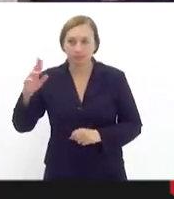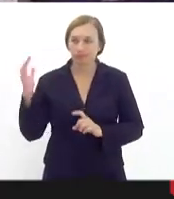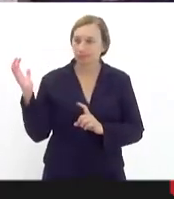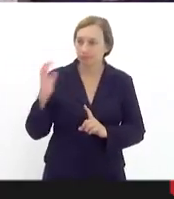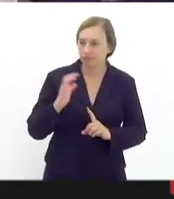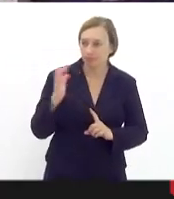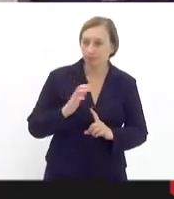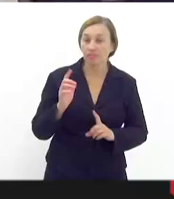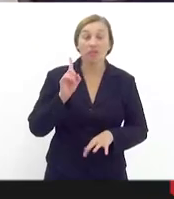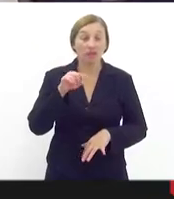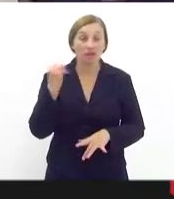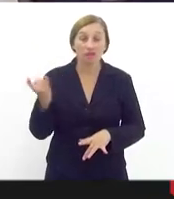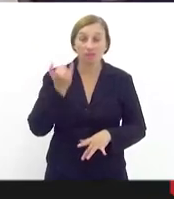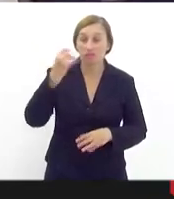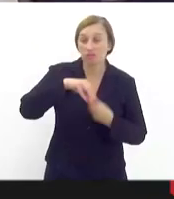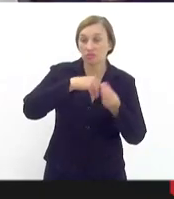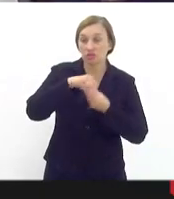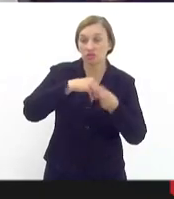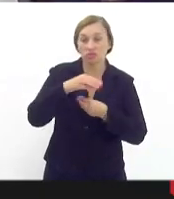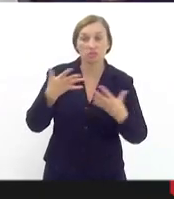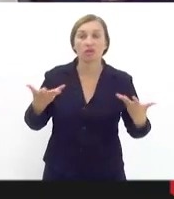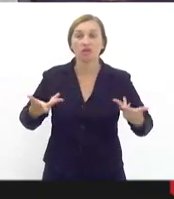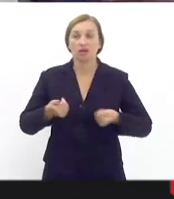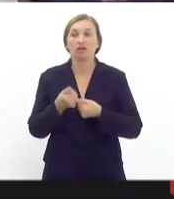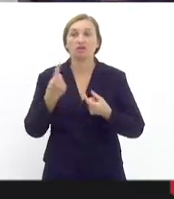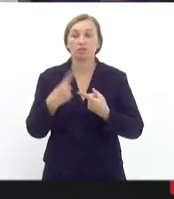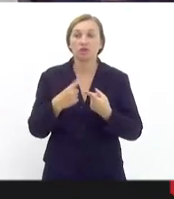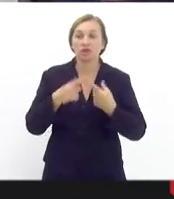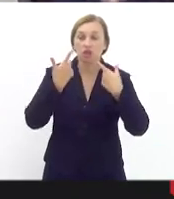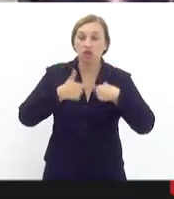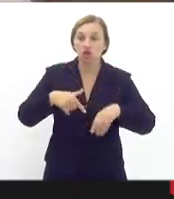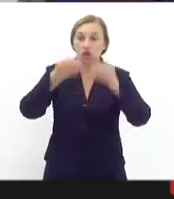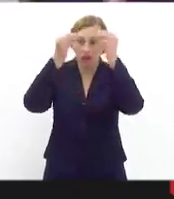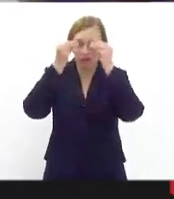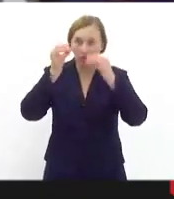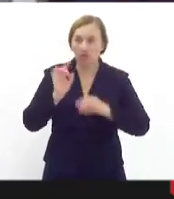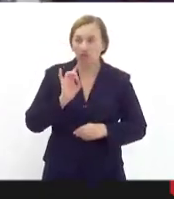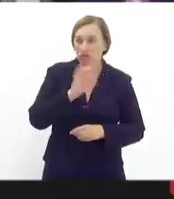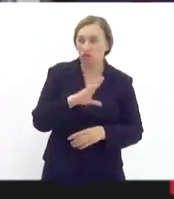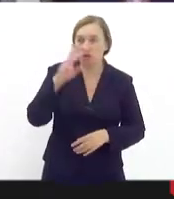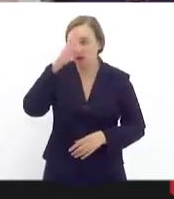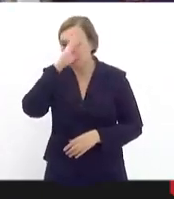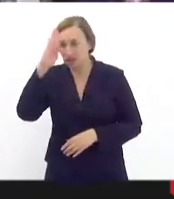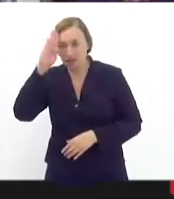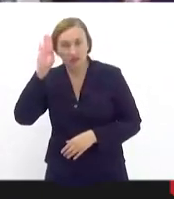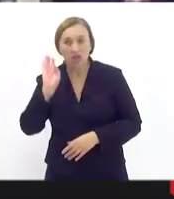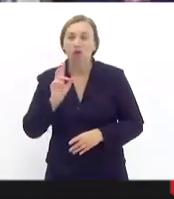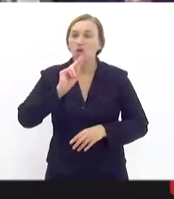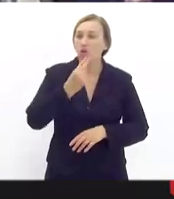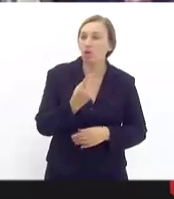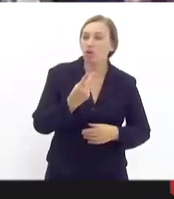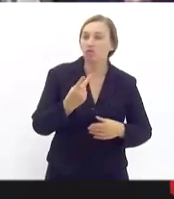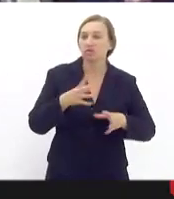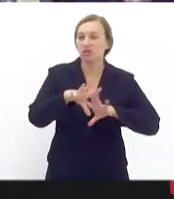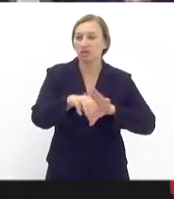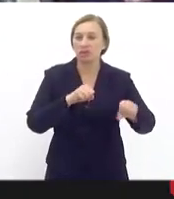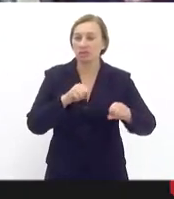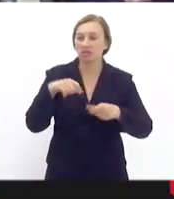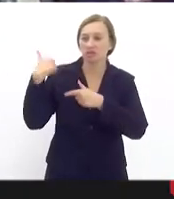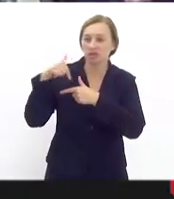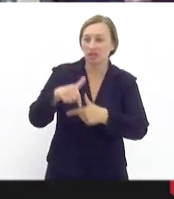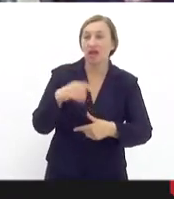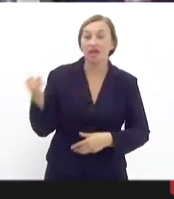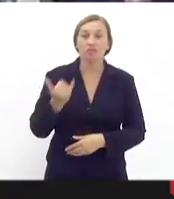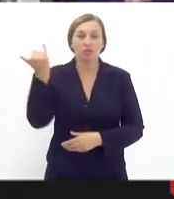com influenciador. Essa mistura é maravilhosa, porque só a linguagem, ou acadêmica, ou da formação tradicional, ela é